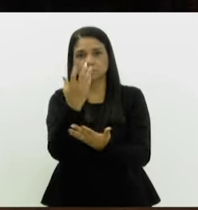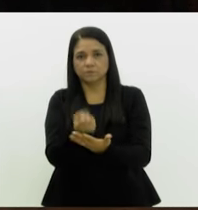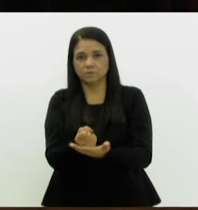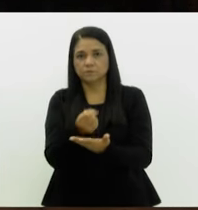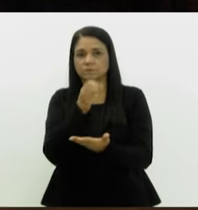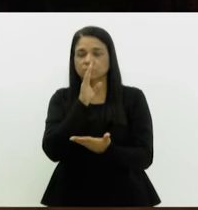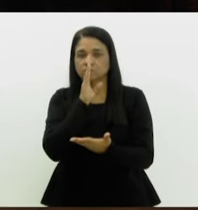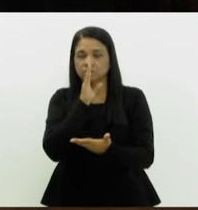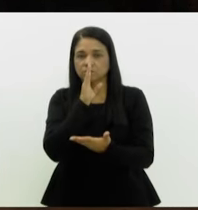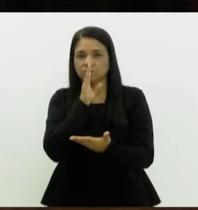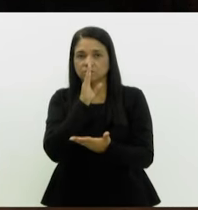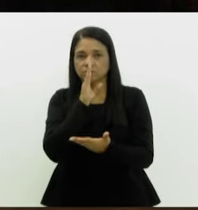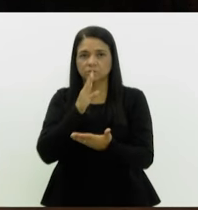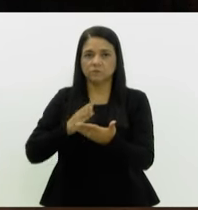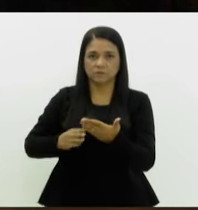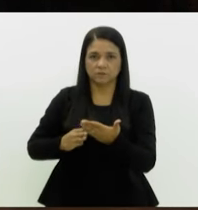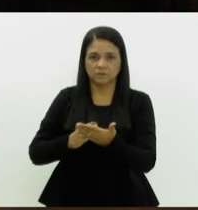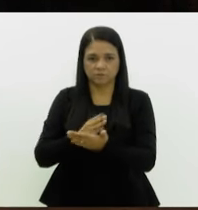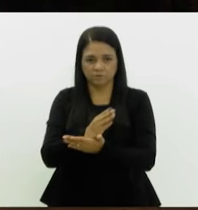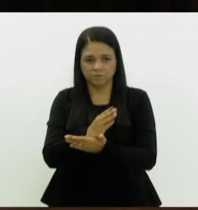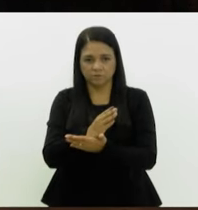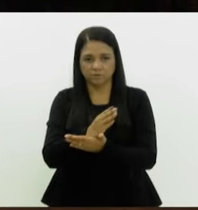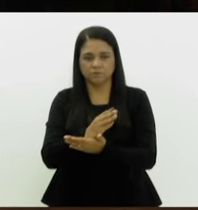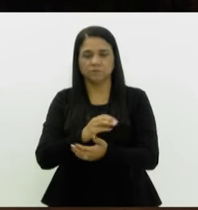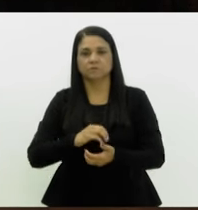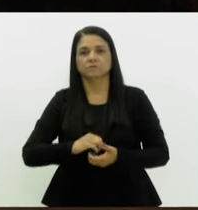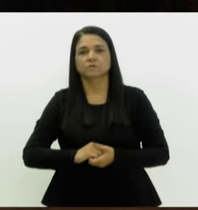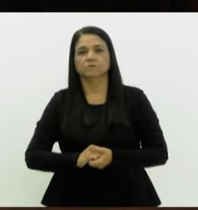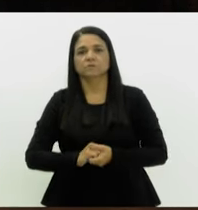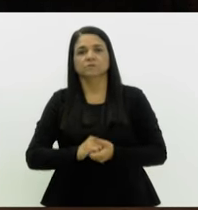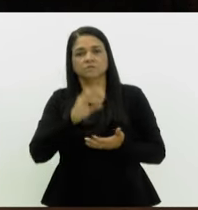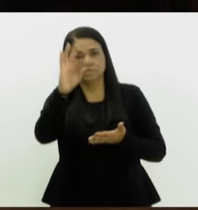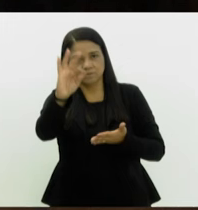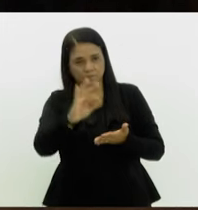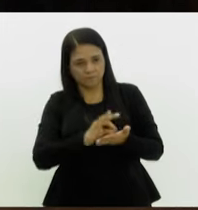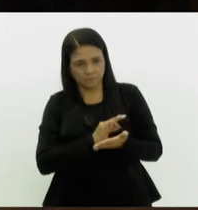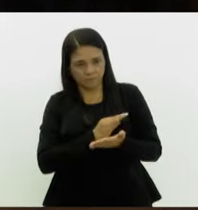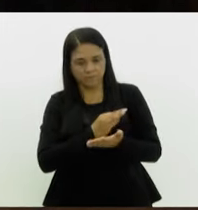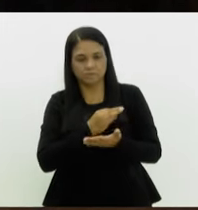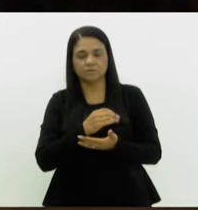aprovam, permaneçam como estão, aprovado. Vai autógrafo.